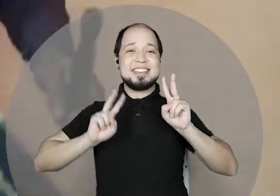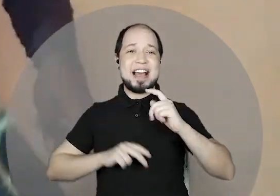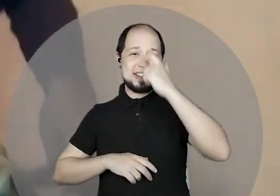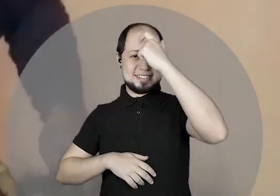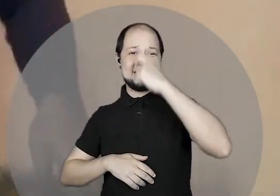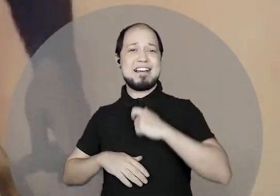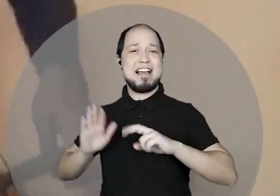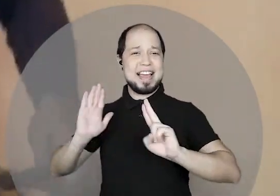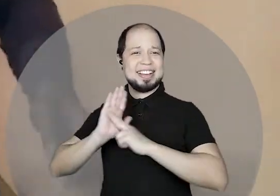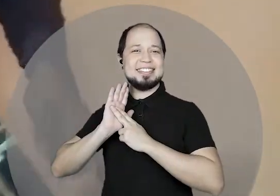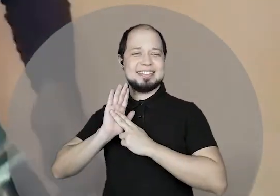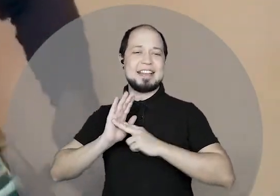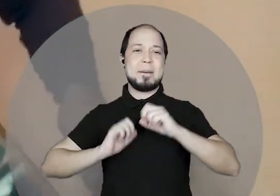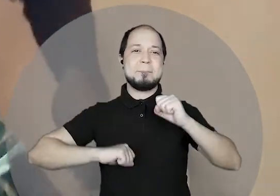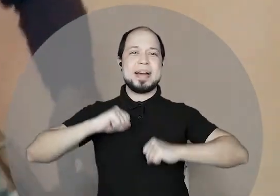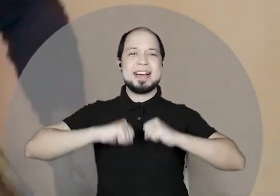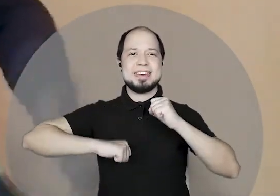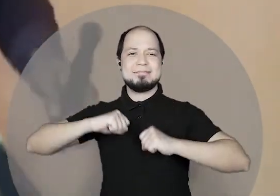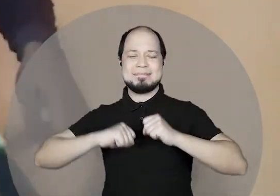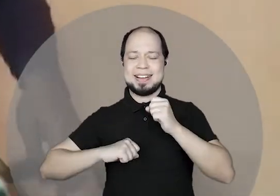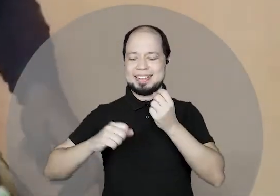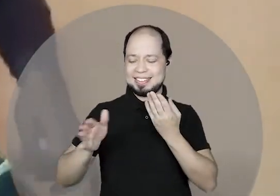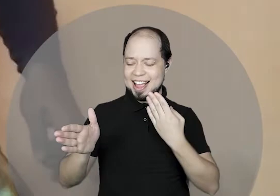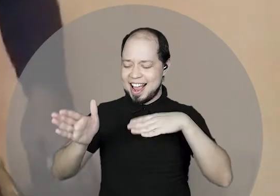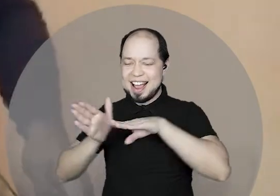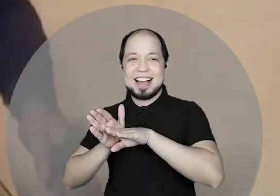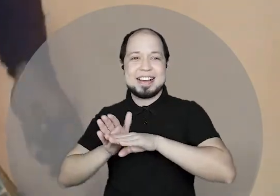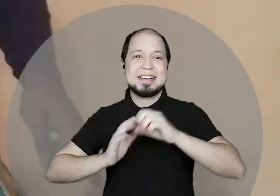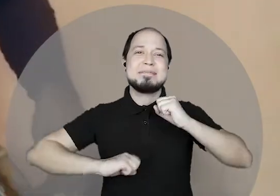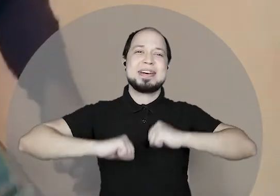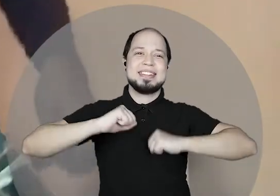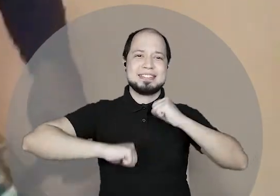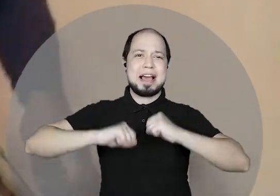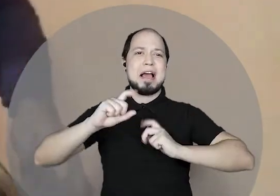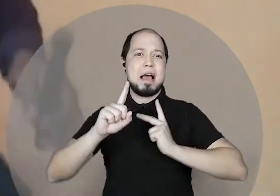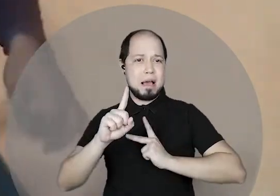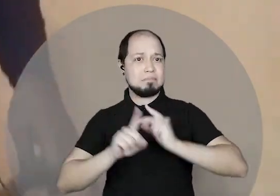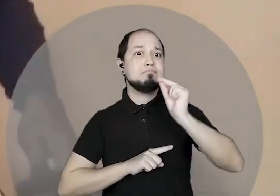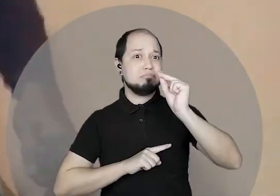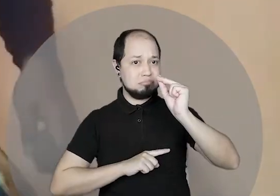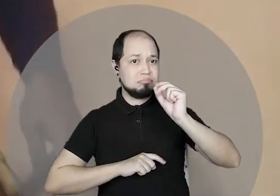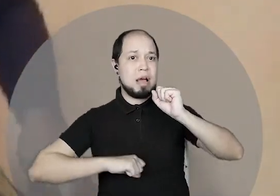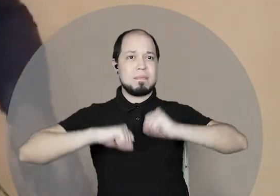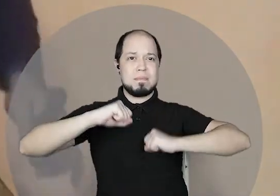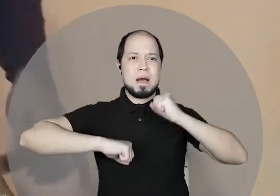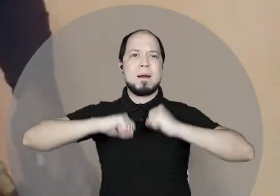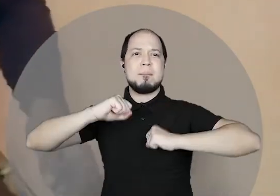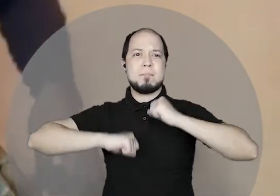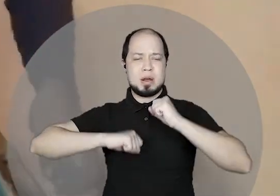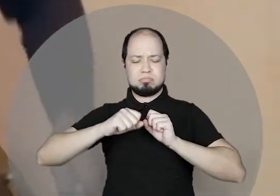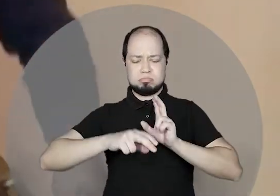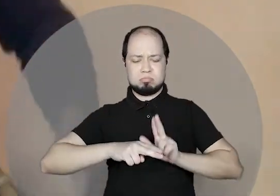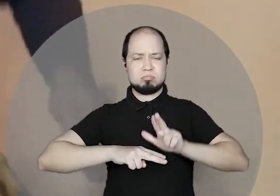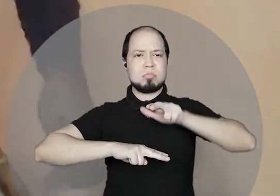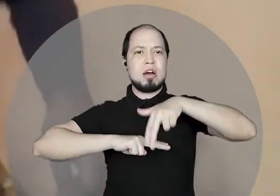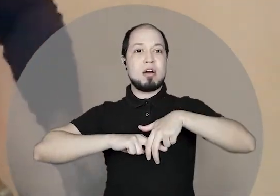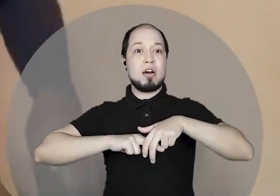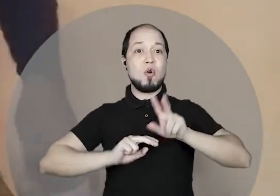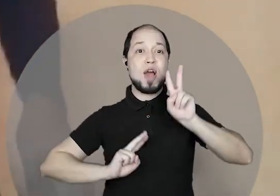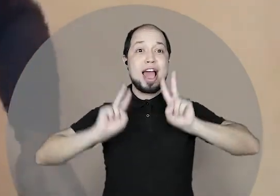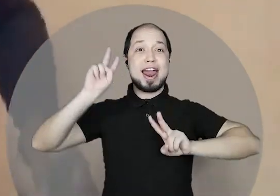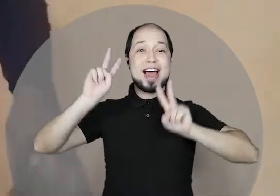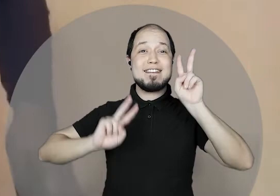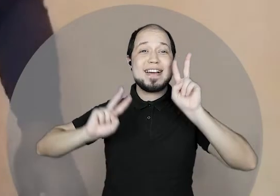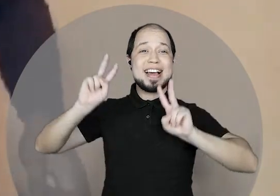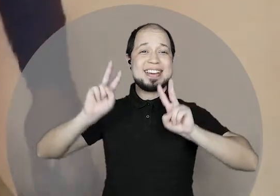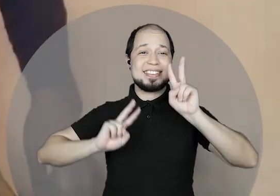sou eu. Maracatu, maracatu, maracatu chegou, maracatu, maracatu, maracatu venceu, maracatu, maracatu no trono se sentou. Aí